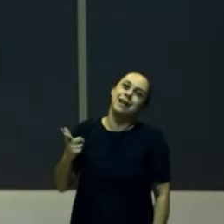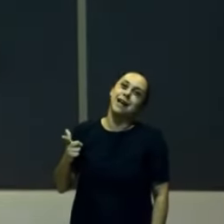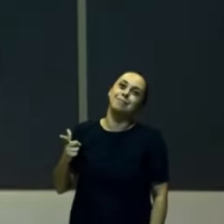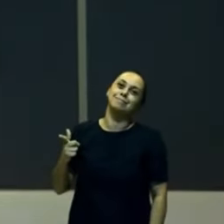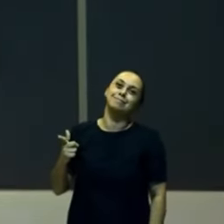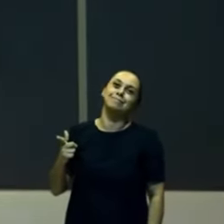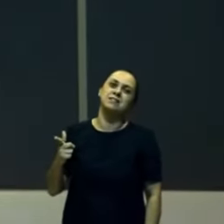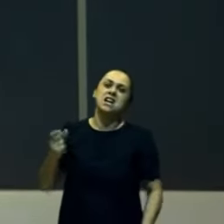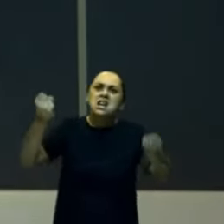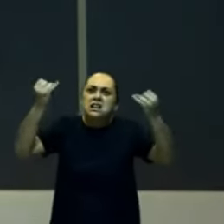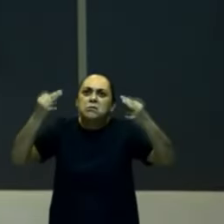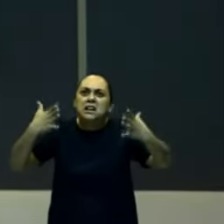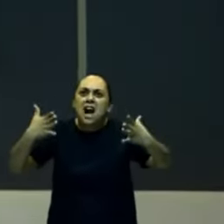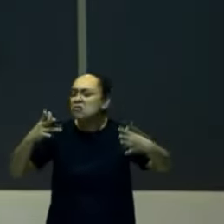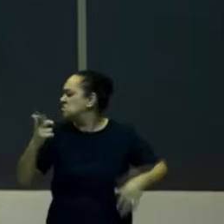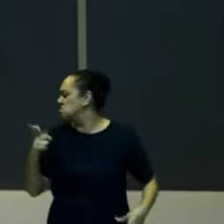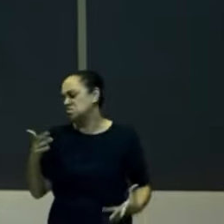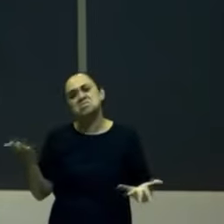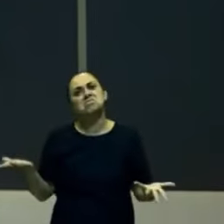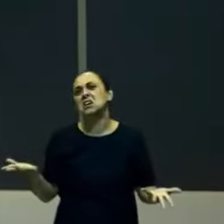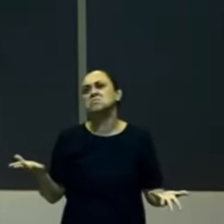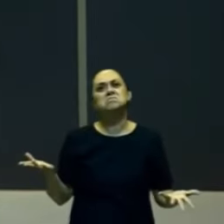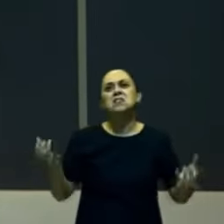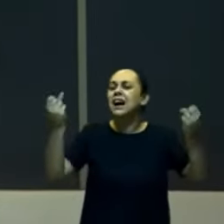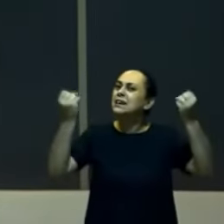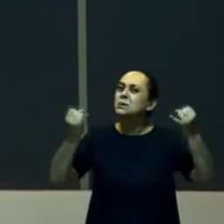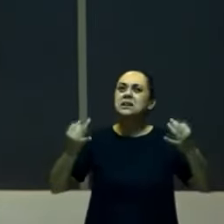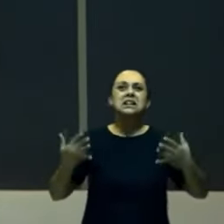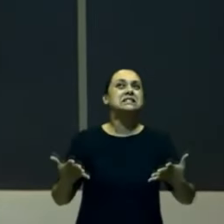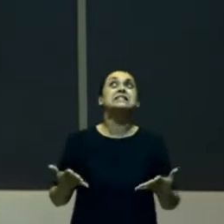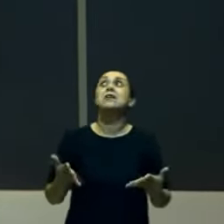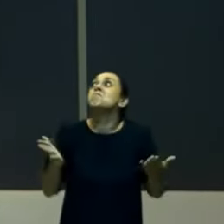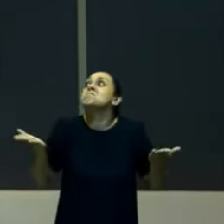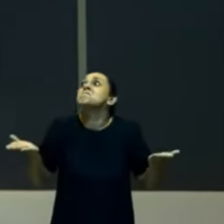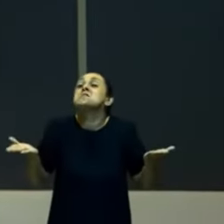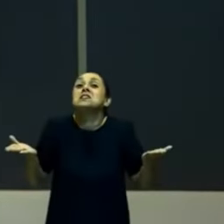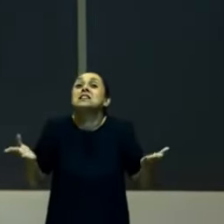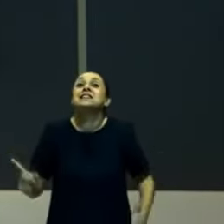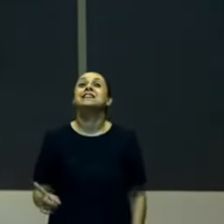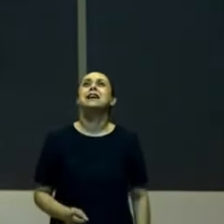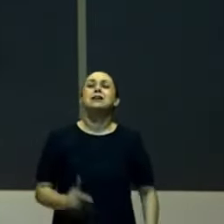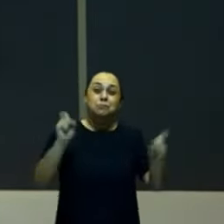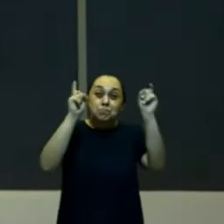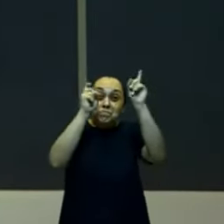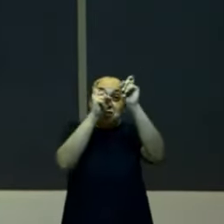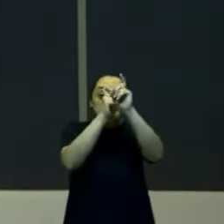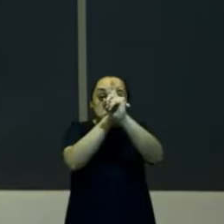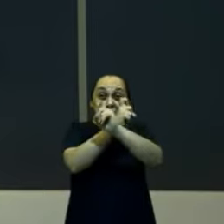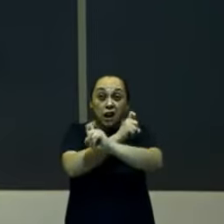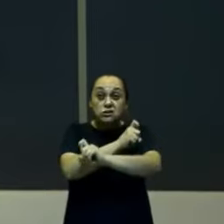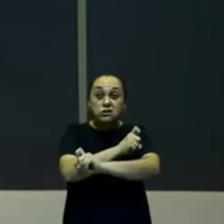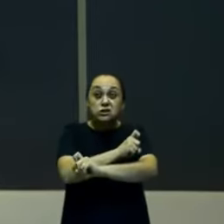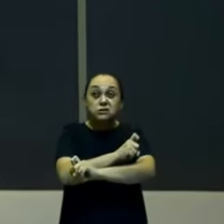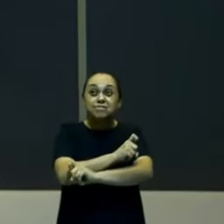Não tem. A explicação que cabe é: no momento de maior dificuldade,